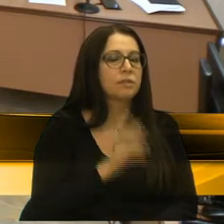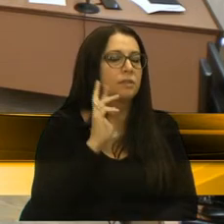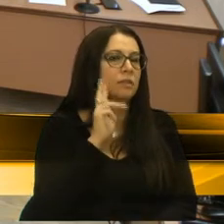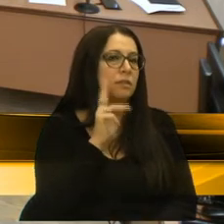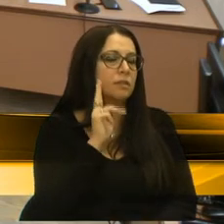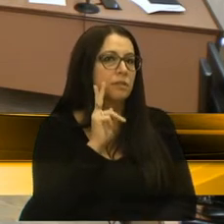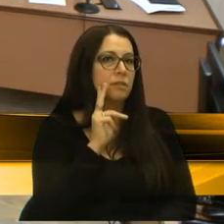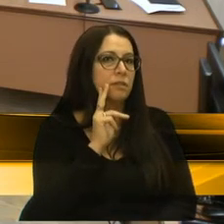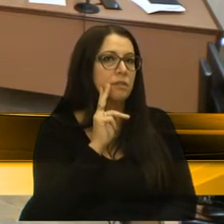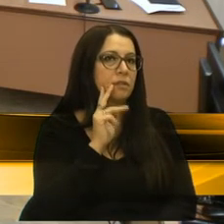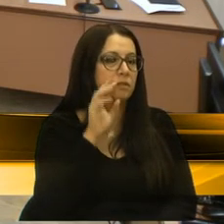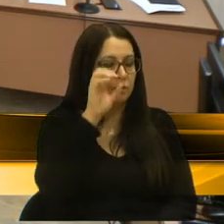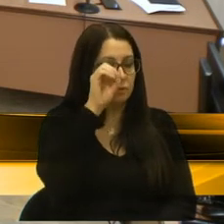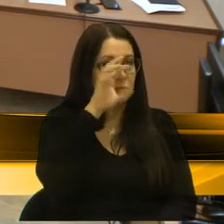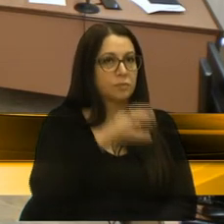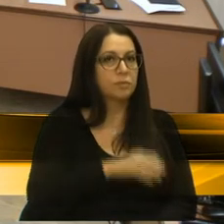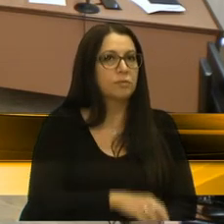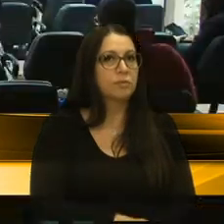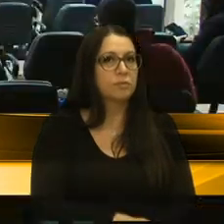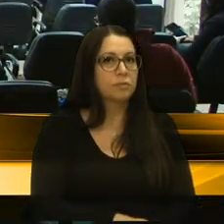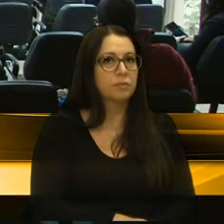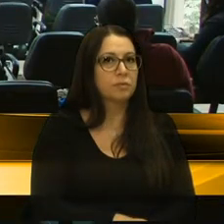Oliveira, Elisandro Fiuza,